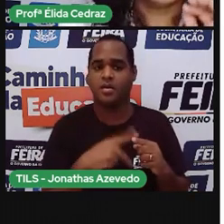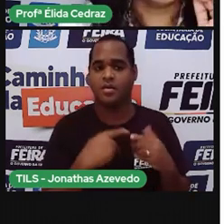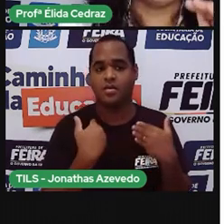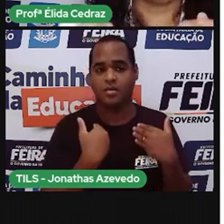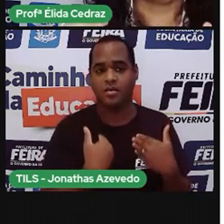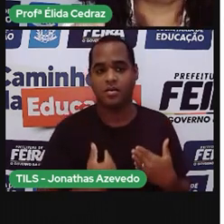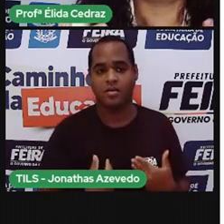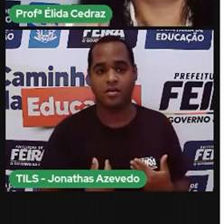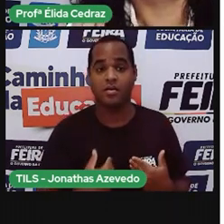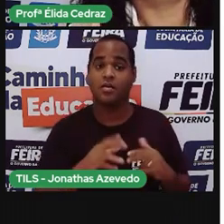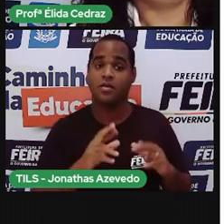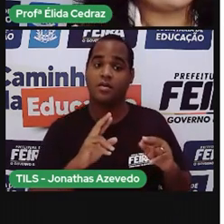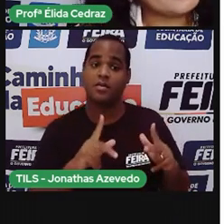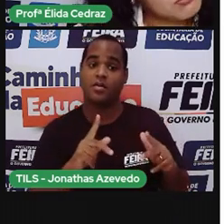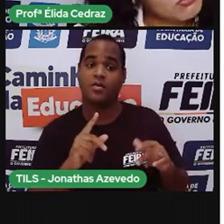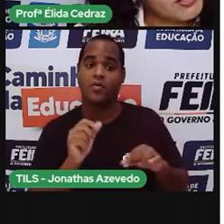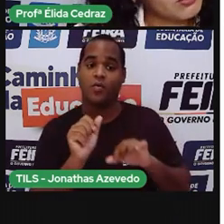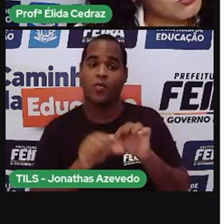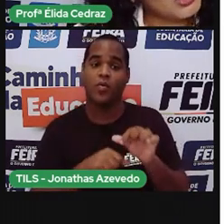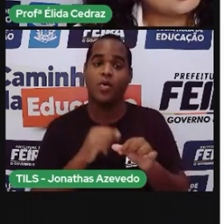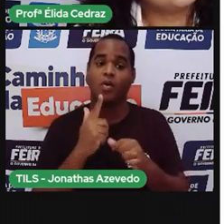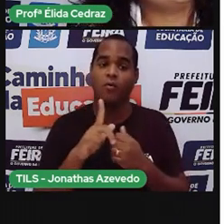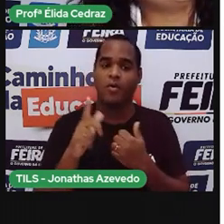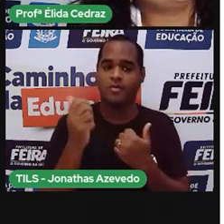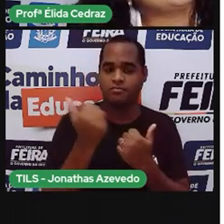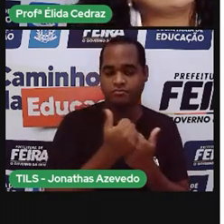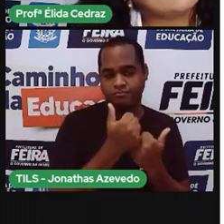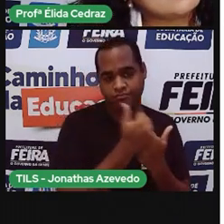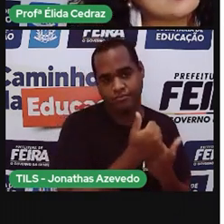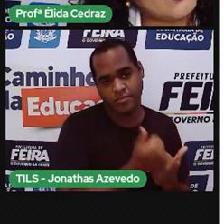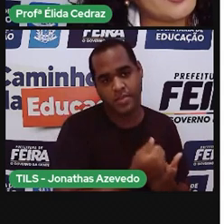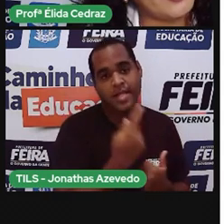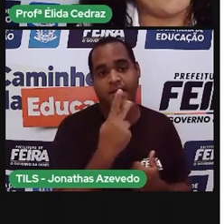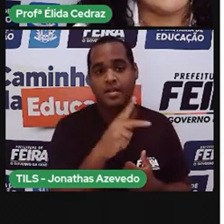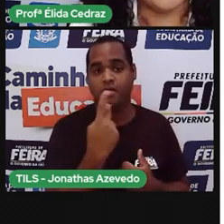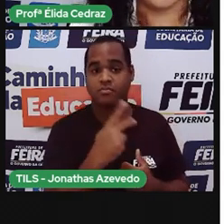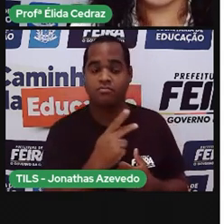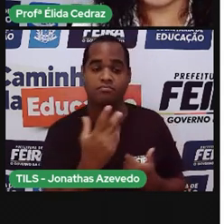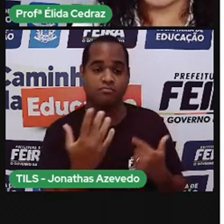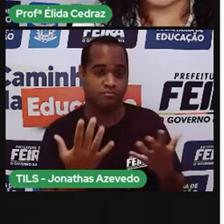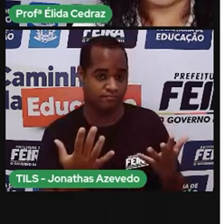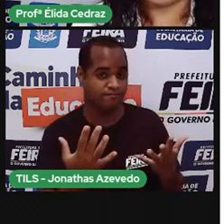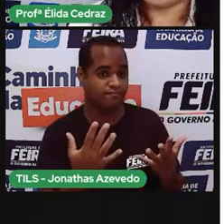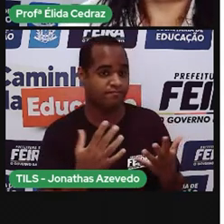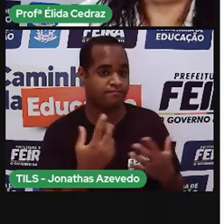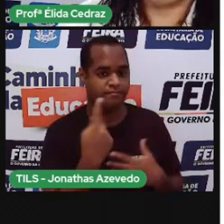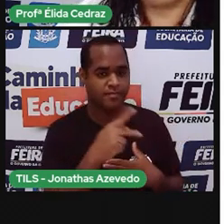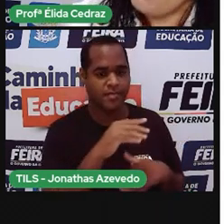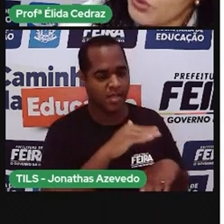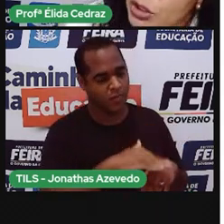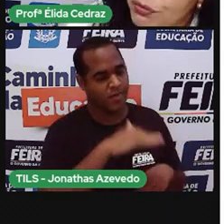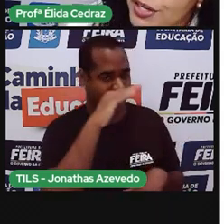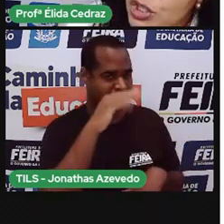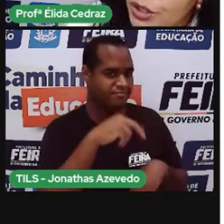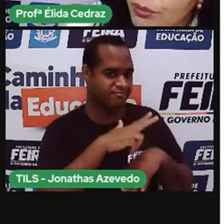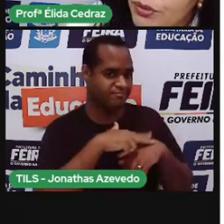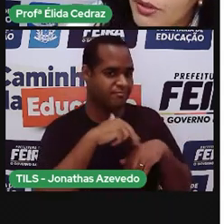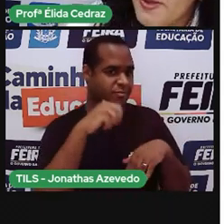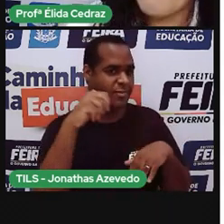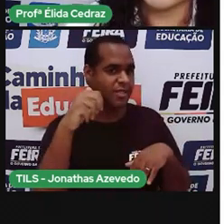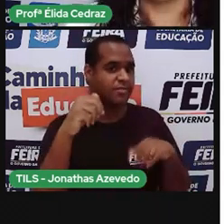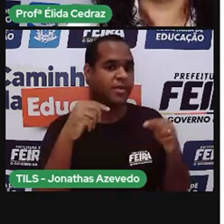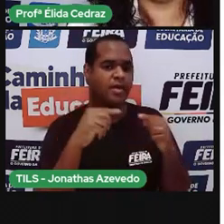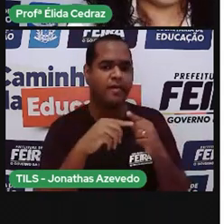falou, substituir pelo mesmo valor nutricional. Ou seja, a gente muda de